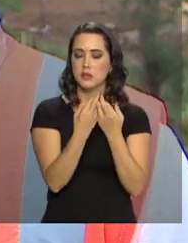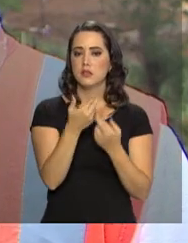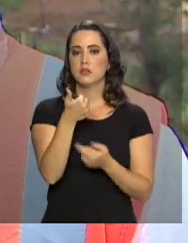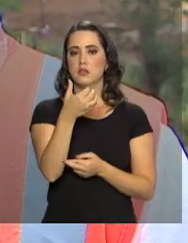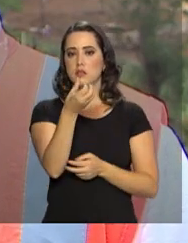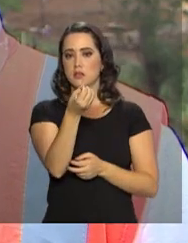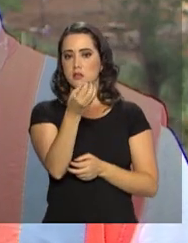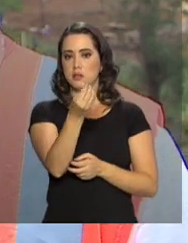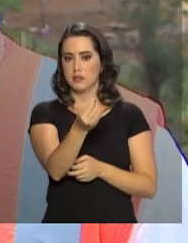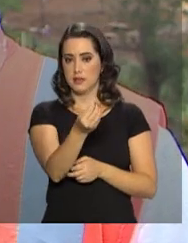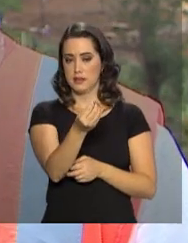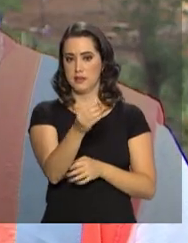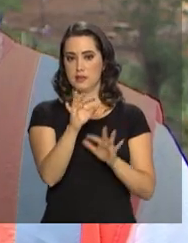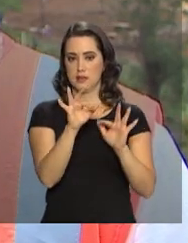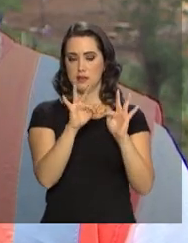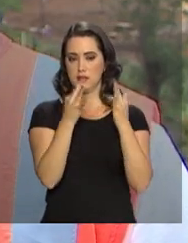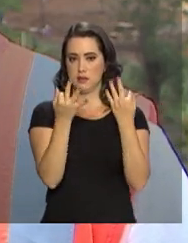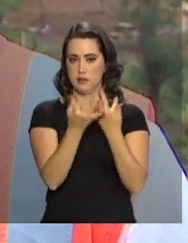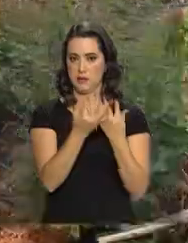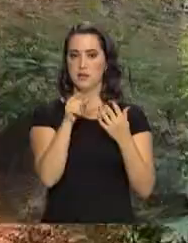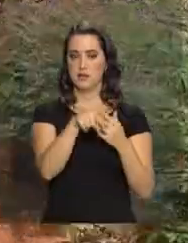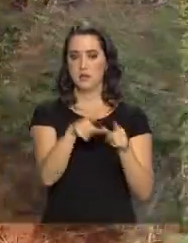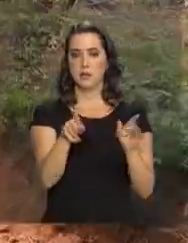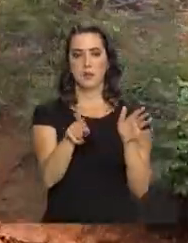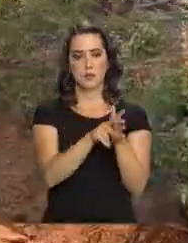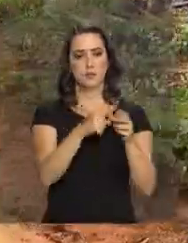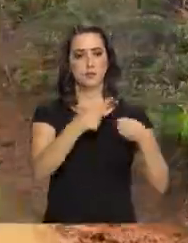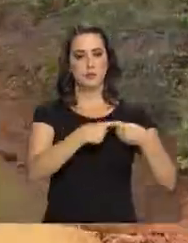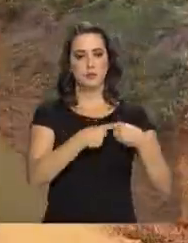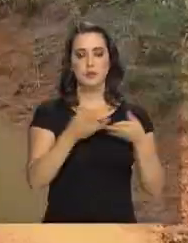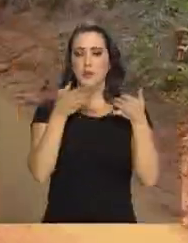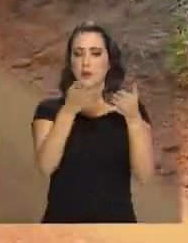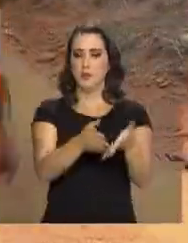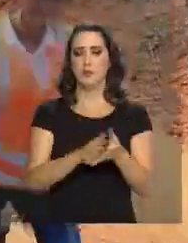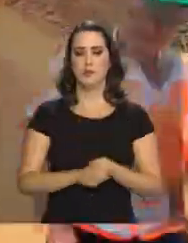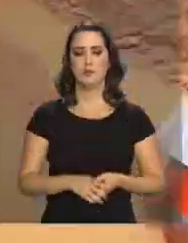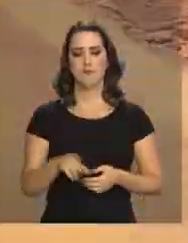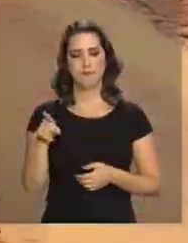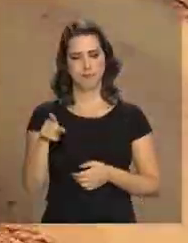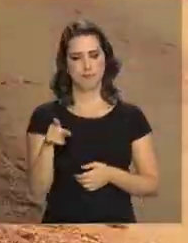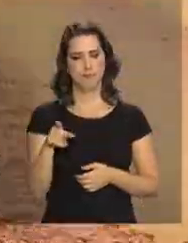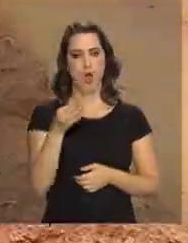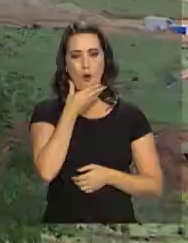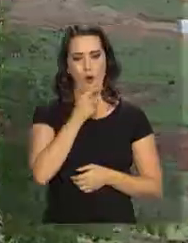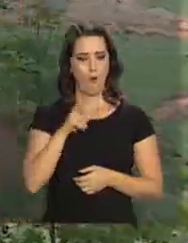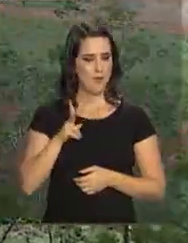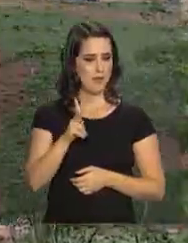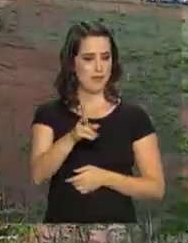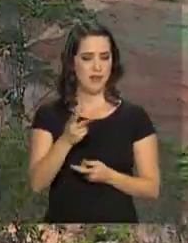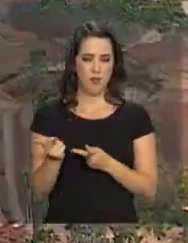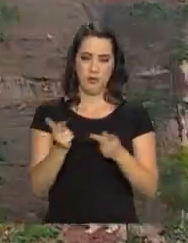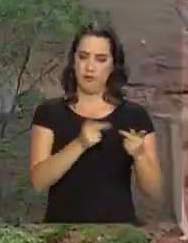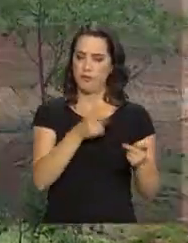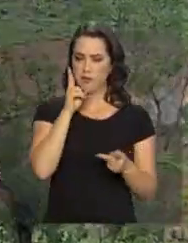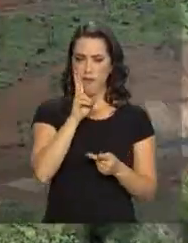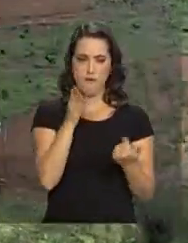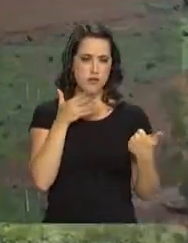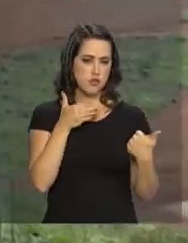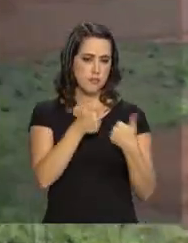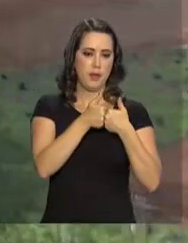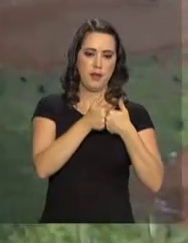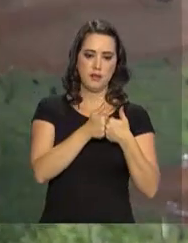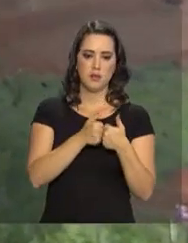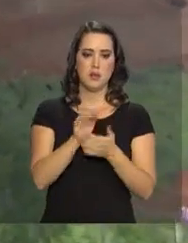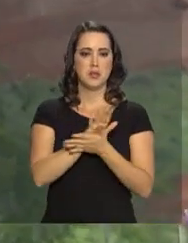160 famílias de Bento participaram das oficinas. Seu Zezinho visita as obras todos os dias. Ele acompanha tudo de perto